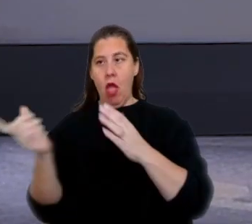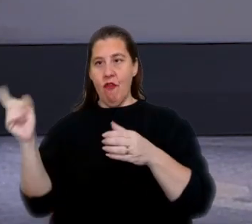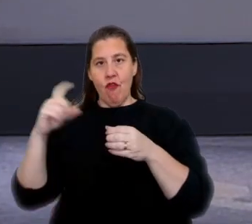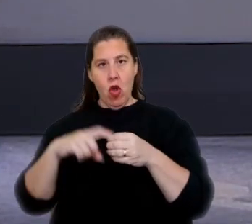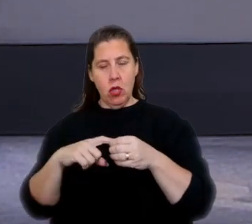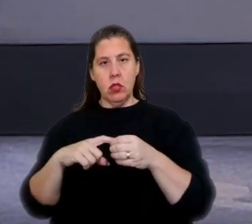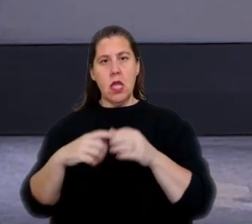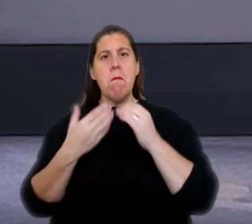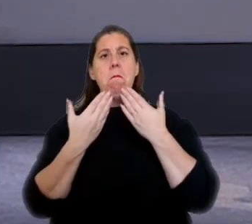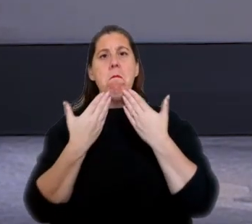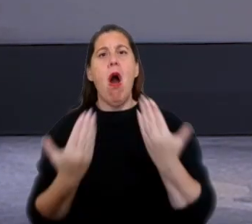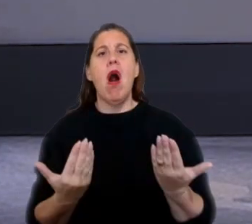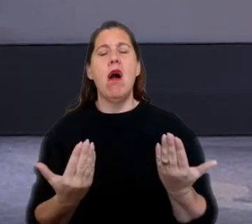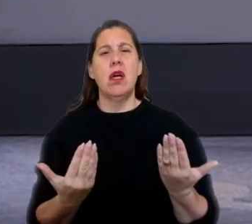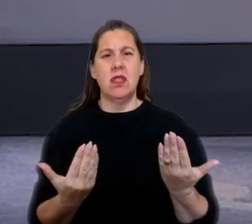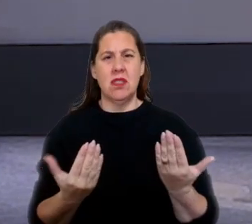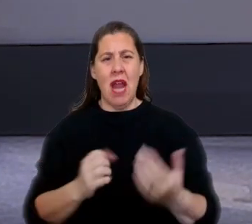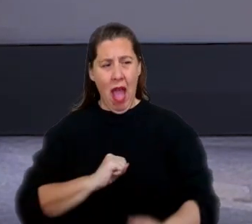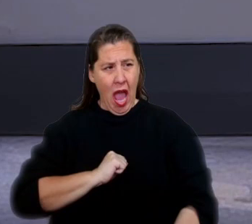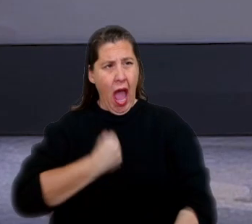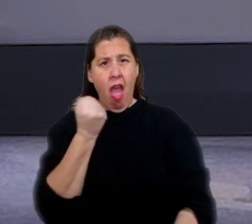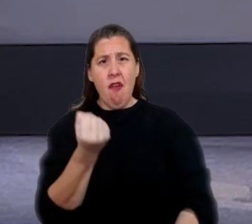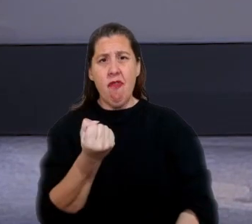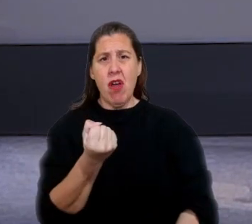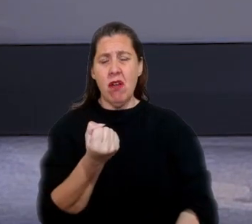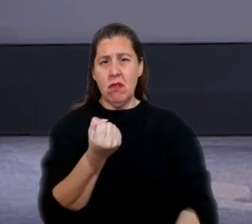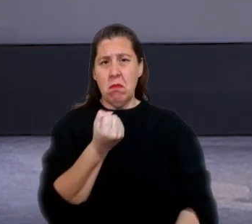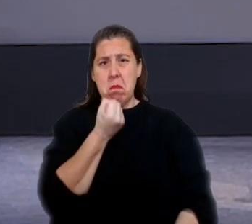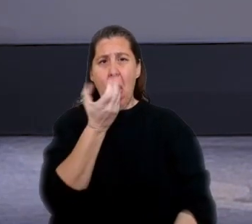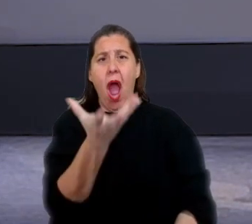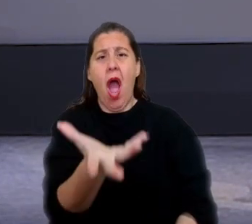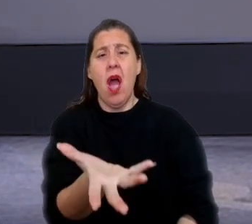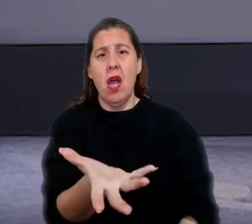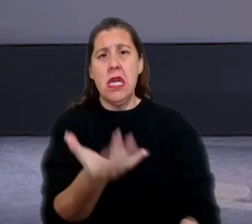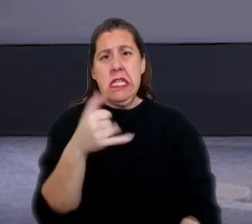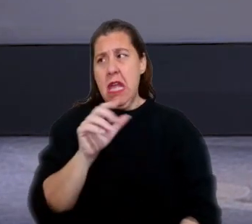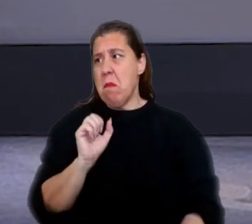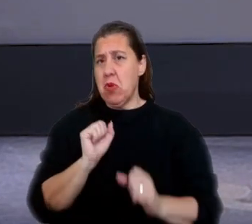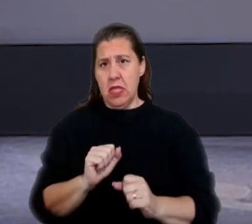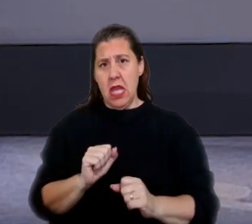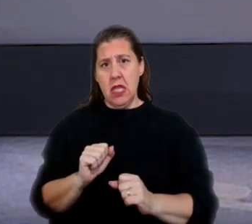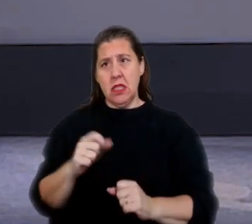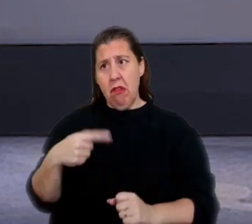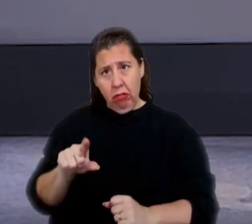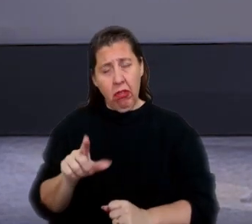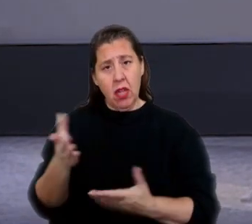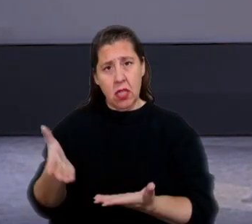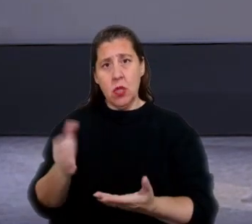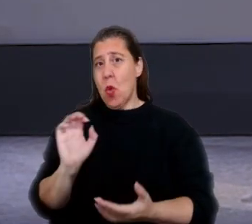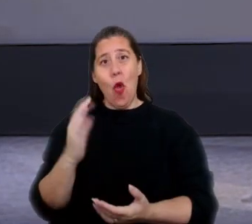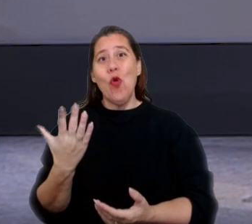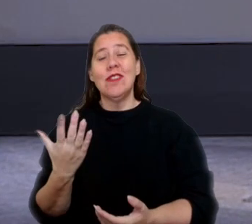para a escola, ele vai lá e põe para fora, né? Põe para fora a raiva que ele tava. Poxa, se ele pudesse seguir por